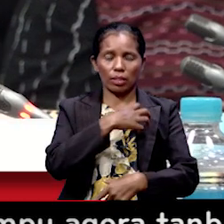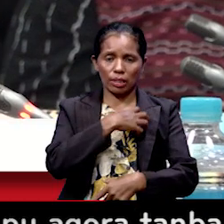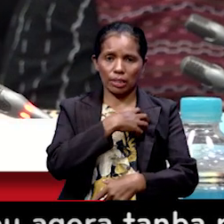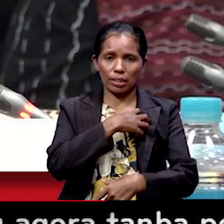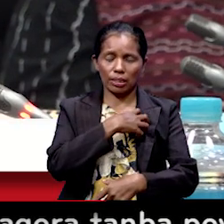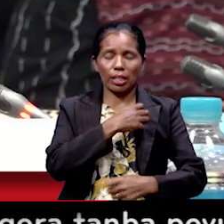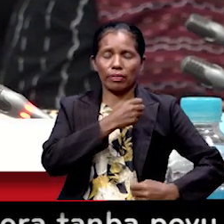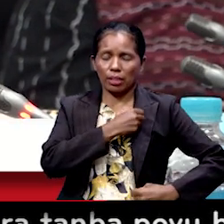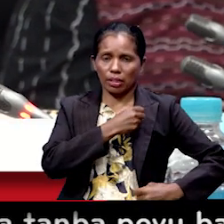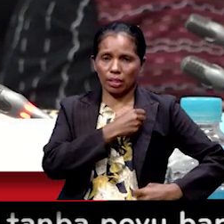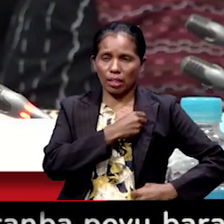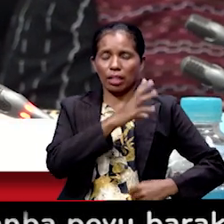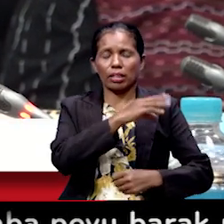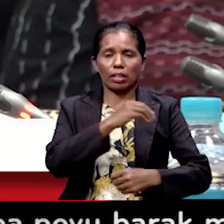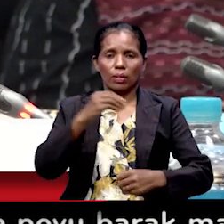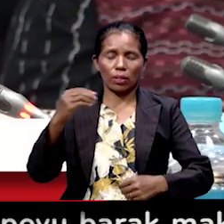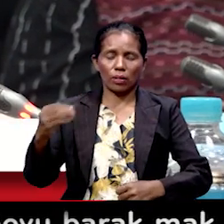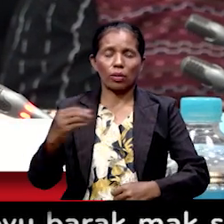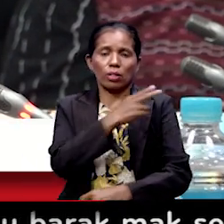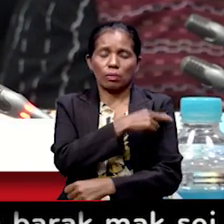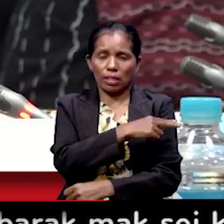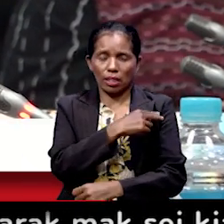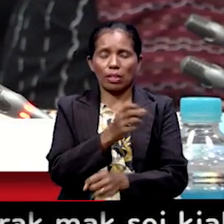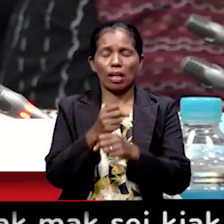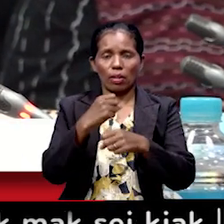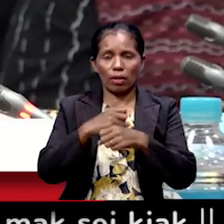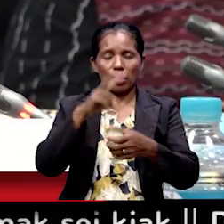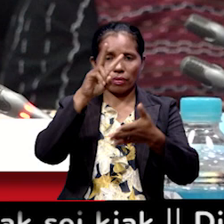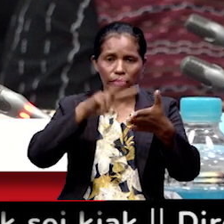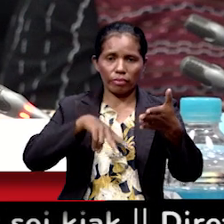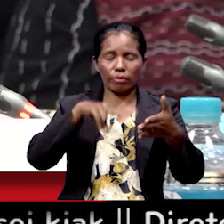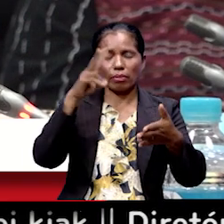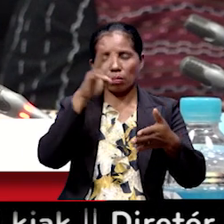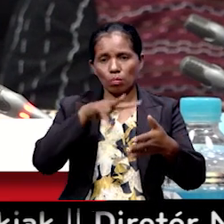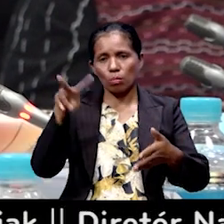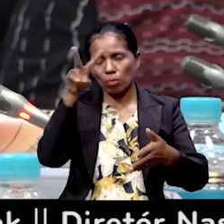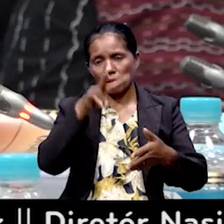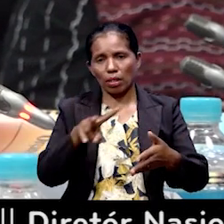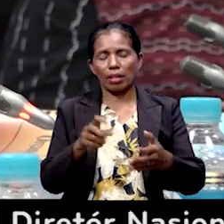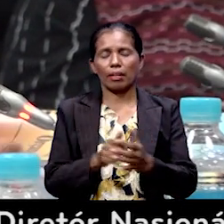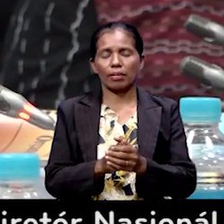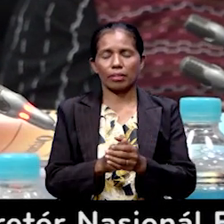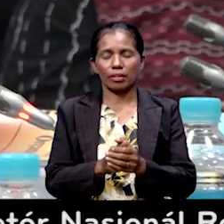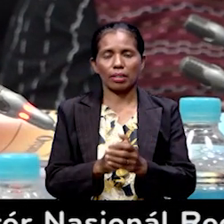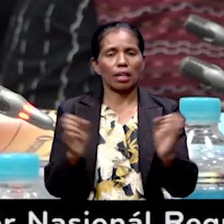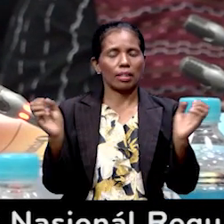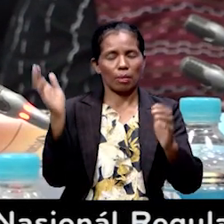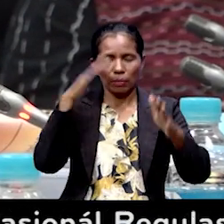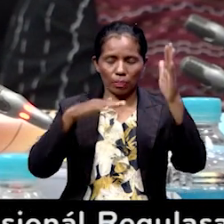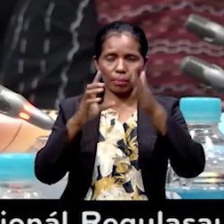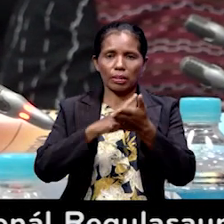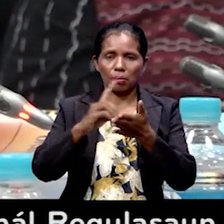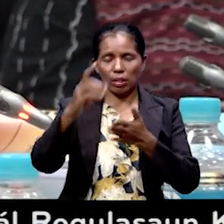Imigração, neve da Dauné, halo ela verificação. E balo que lá ia problemas, semana em Rahu